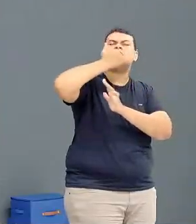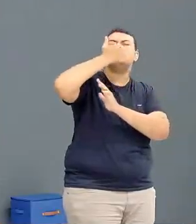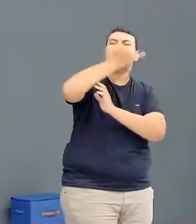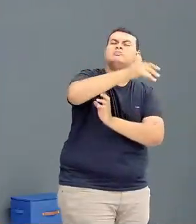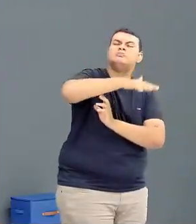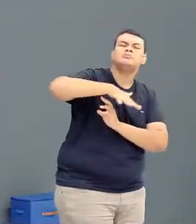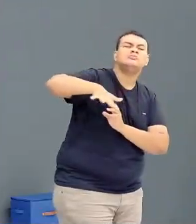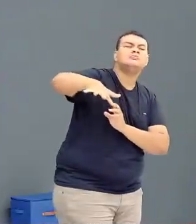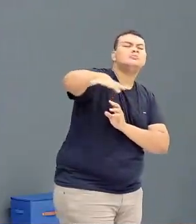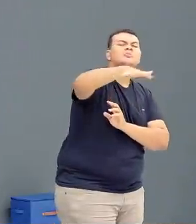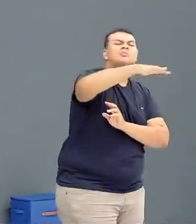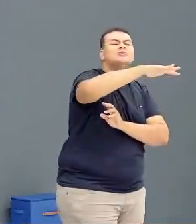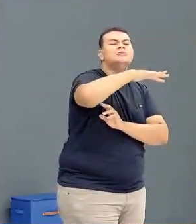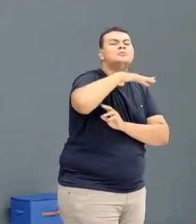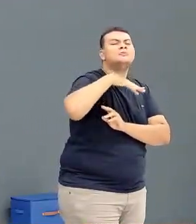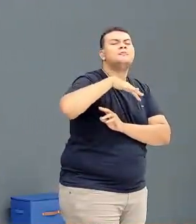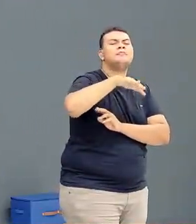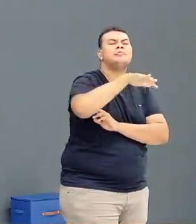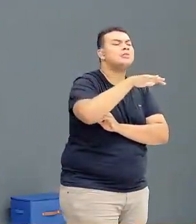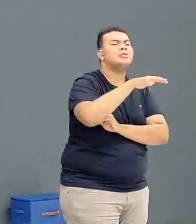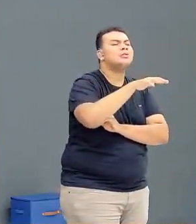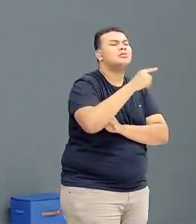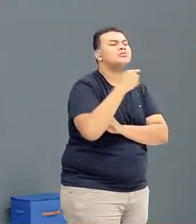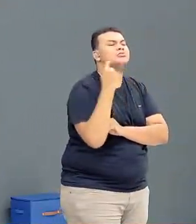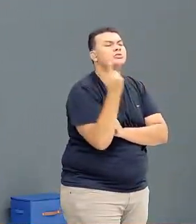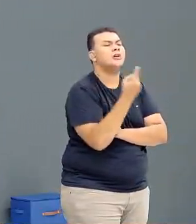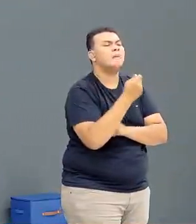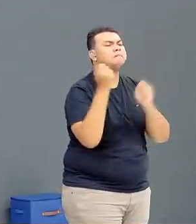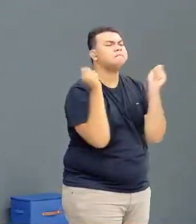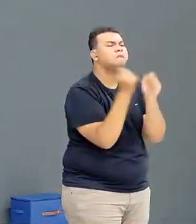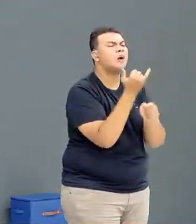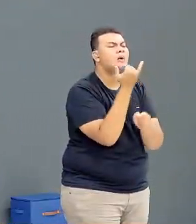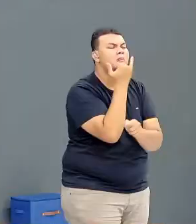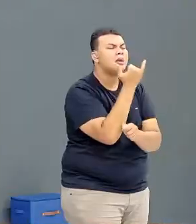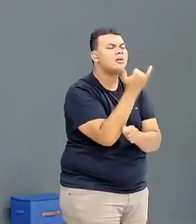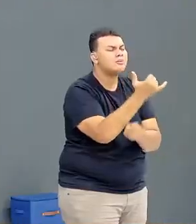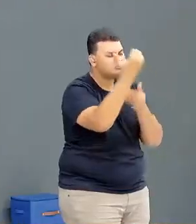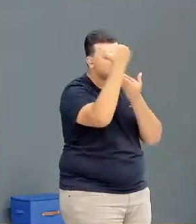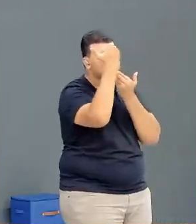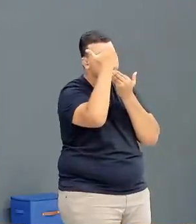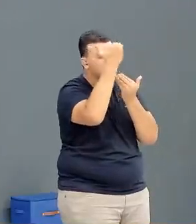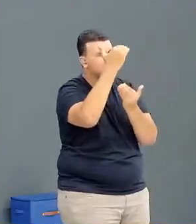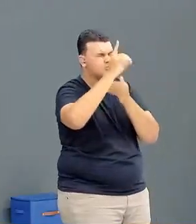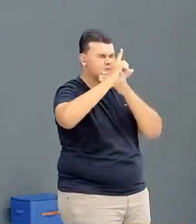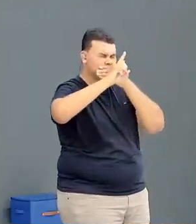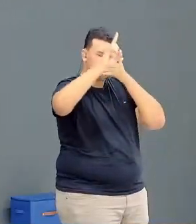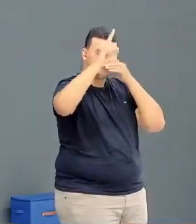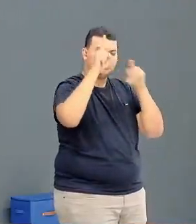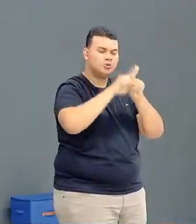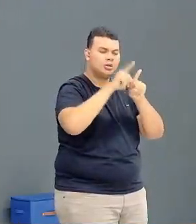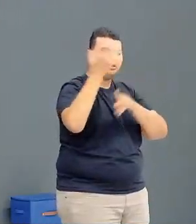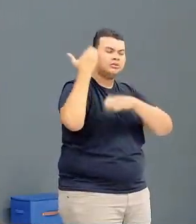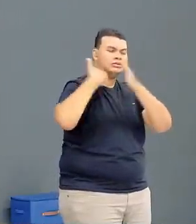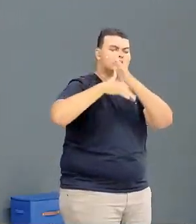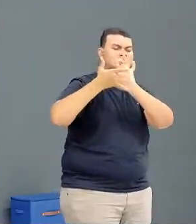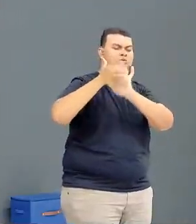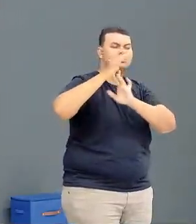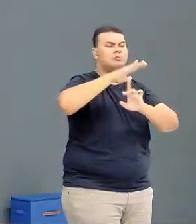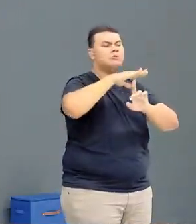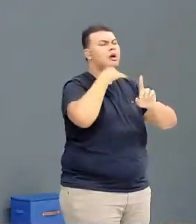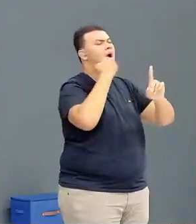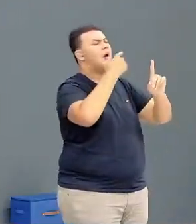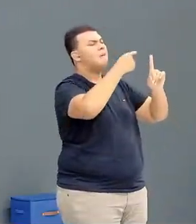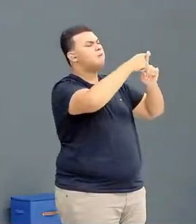momento. Não há nada que o Senhor não possa perdoar. Obrigado, meu Deus, pelo sacrifício de